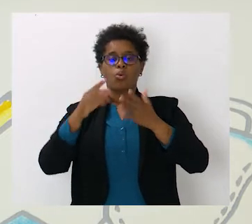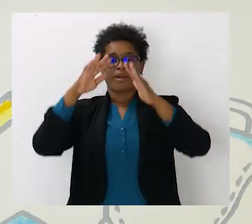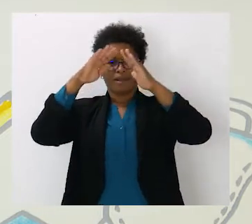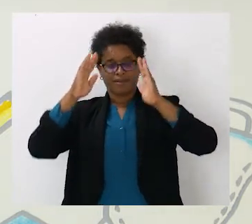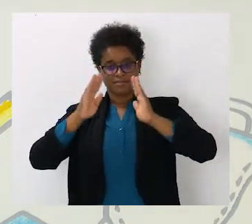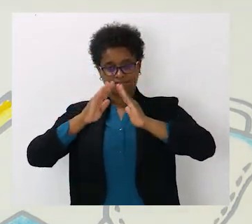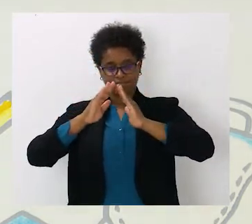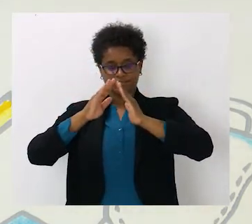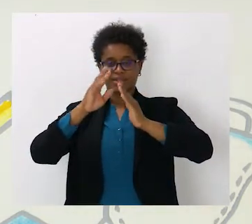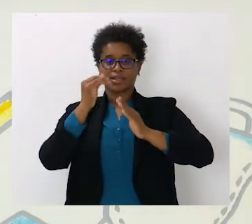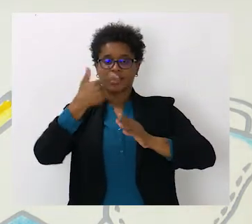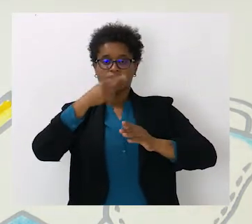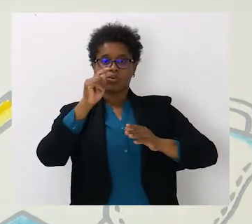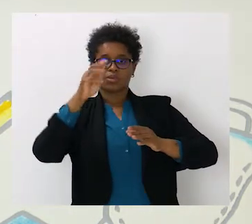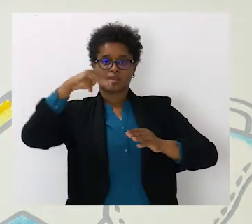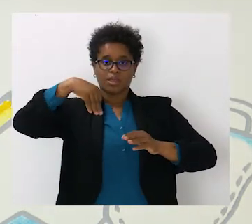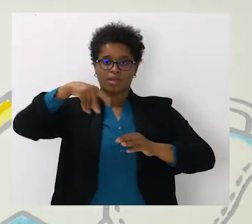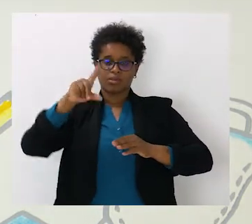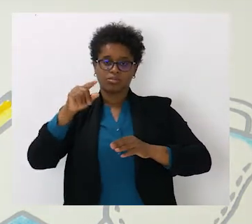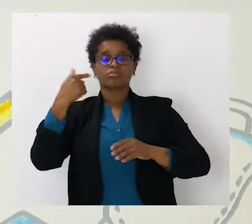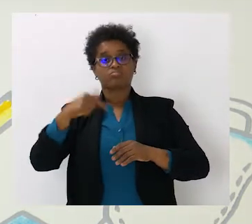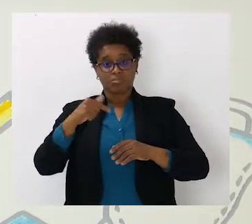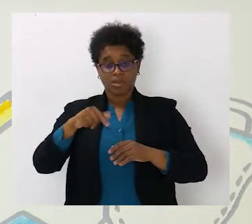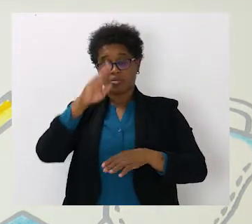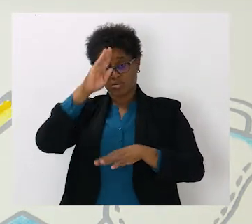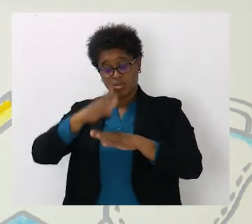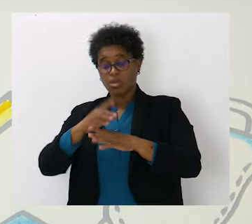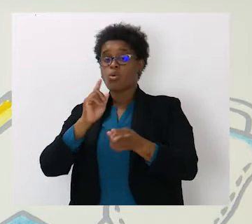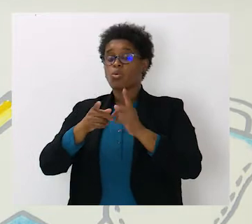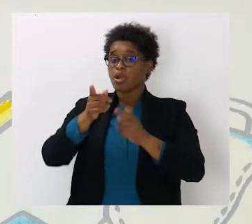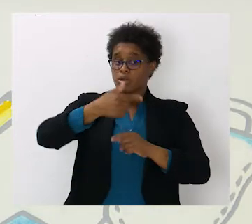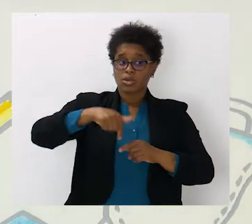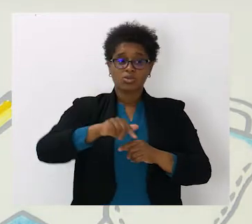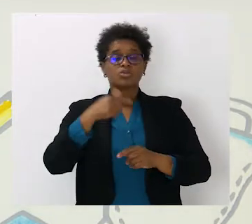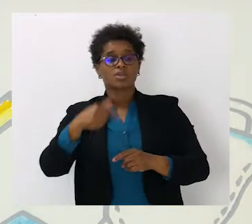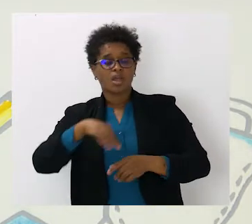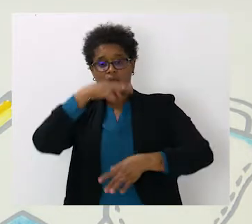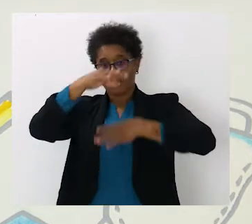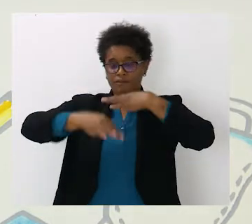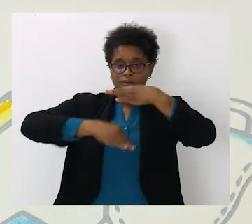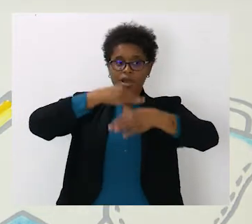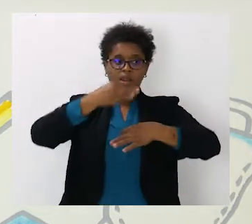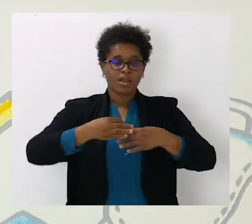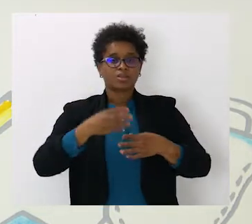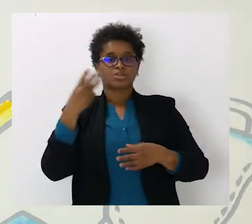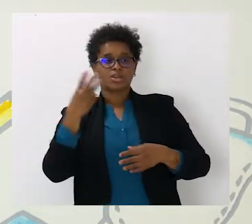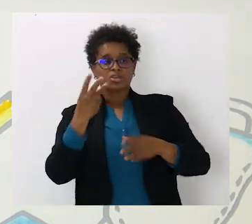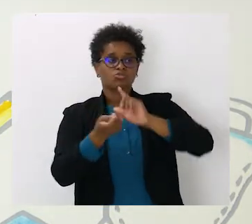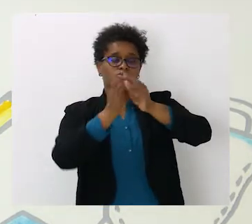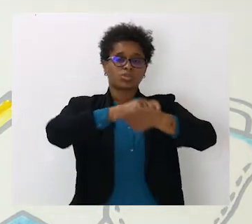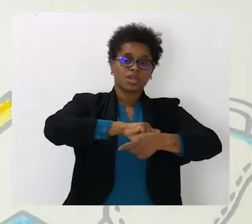templo. Portanto, houve aquilo que estamos a falar